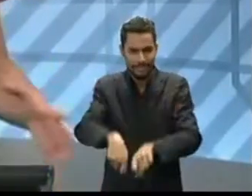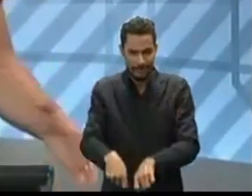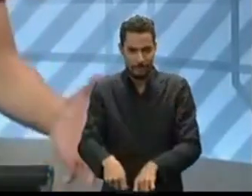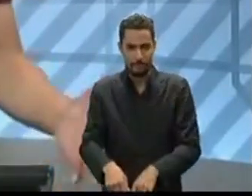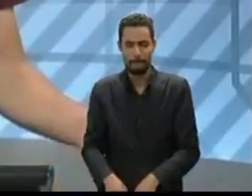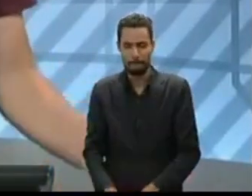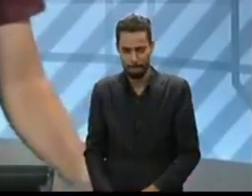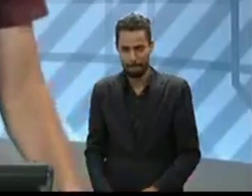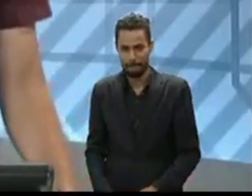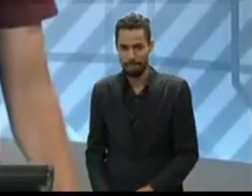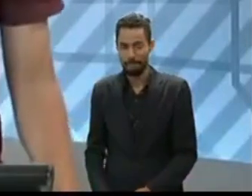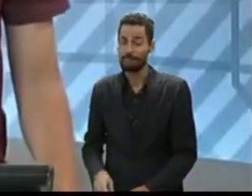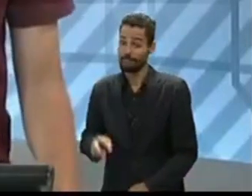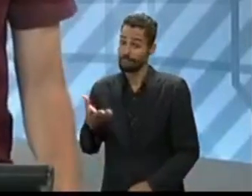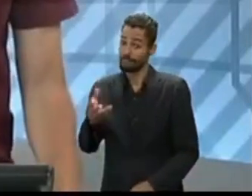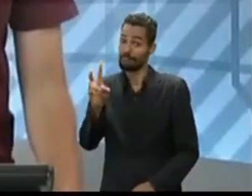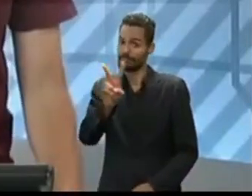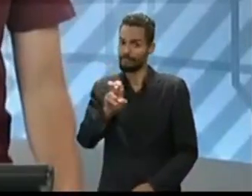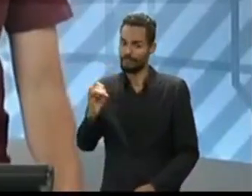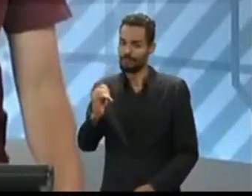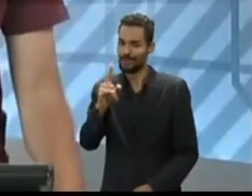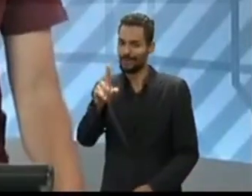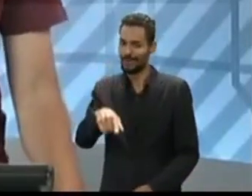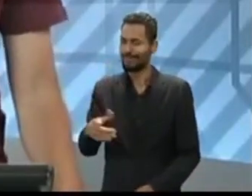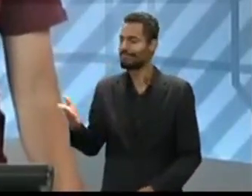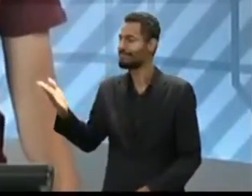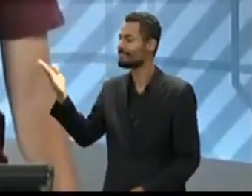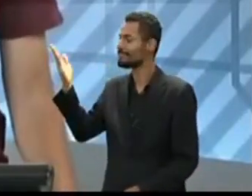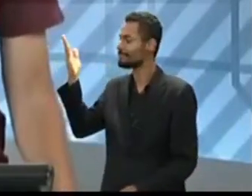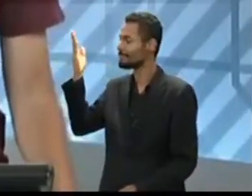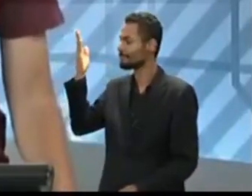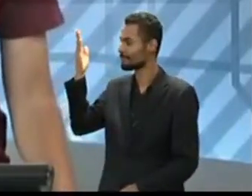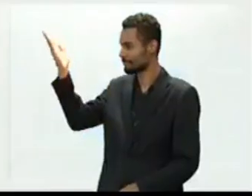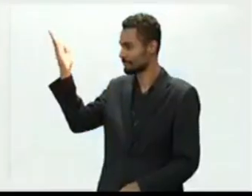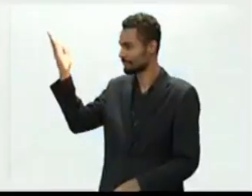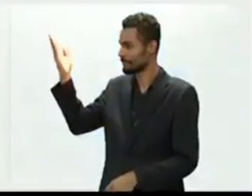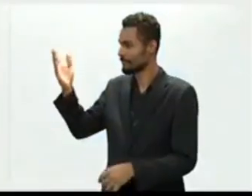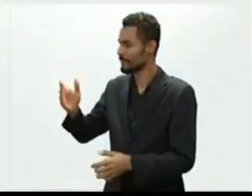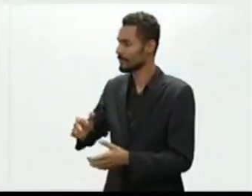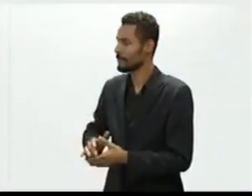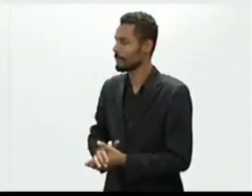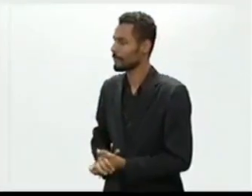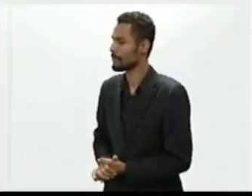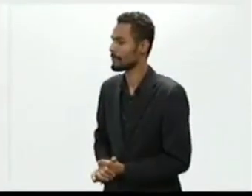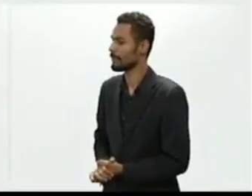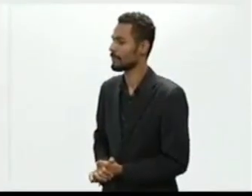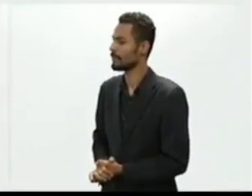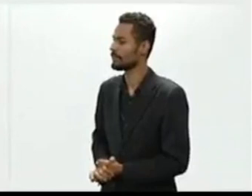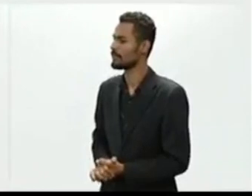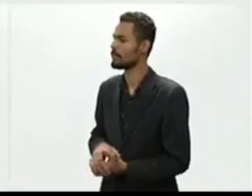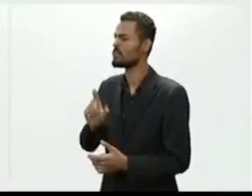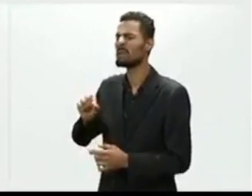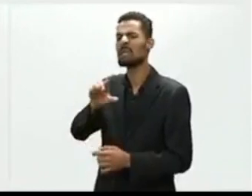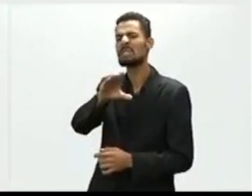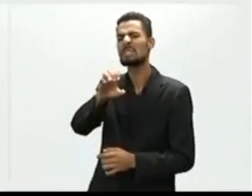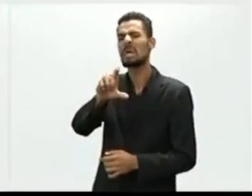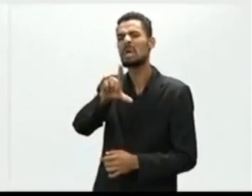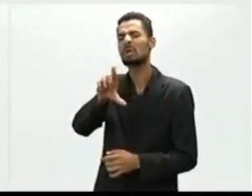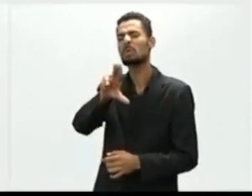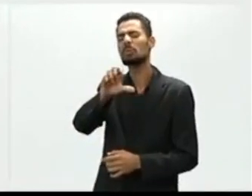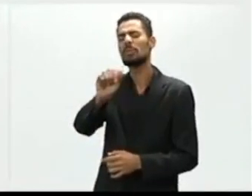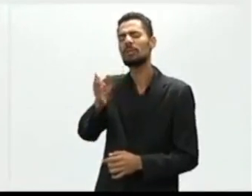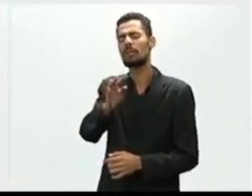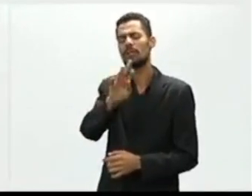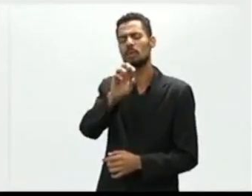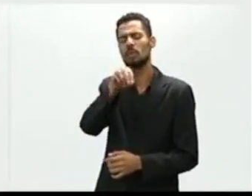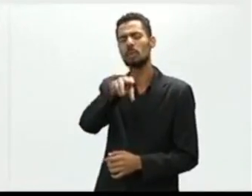tudo interage, porque são temas que se interagem mesmo, tá? Então, vamos dar uma olhada aqui em algumas definições, o que é célula-tronco. A